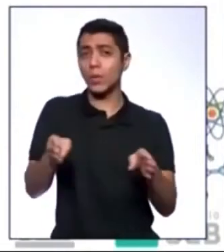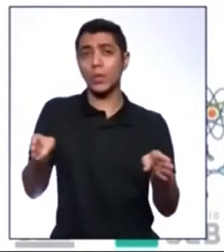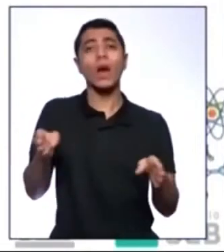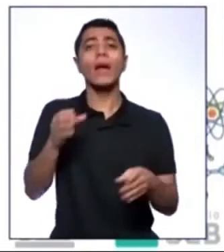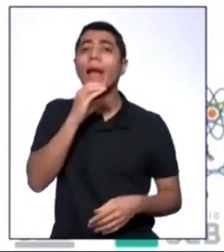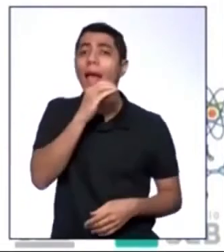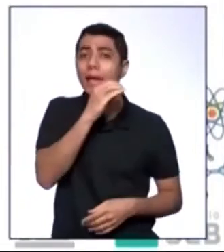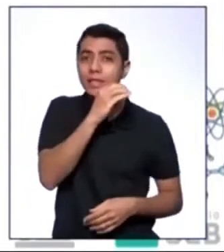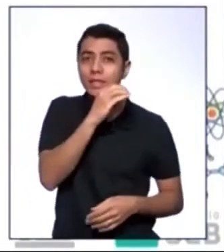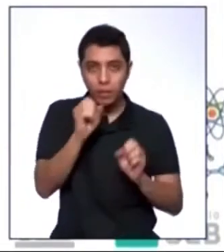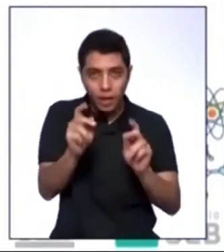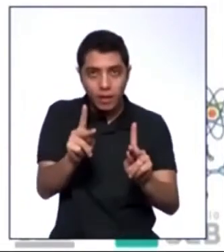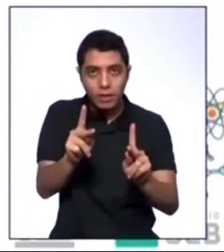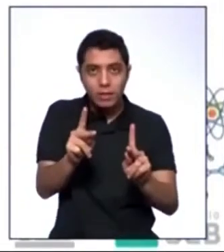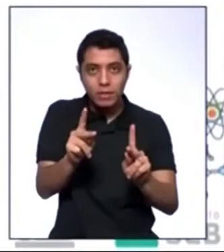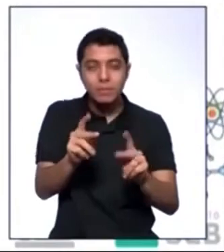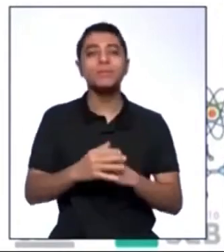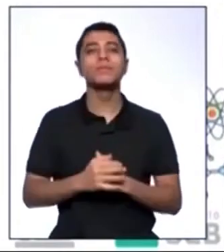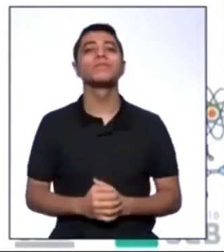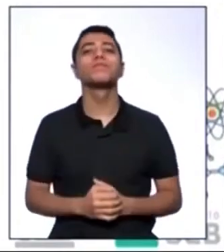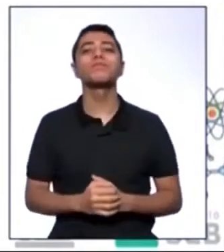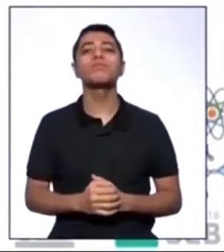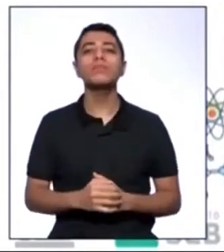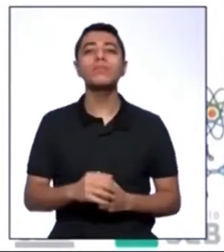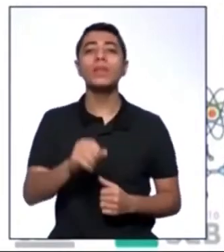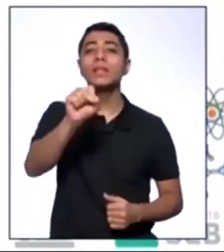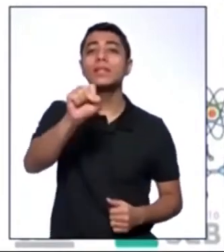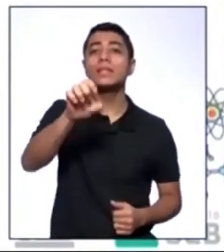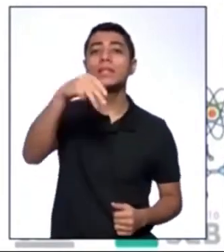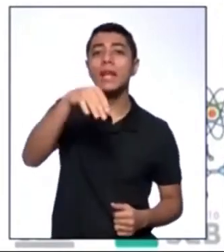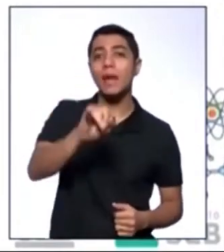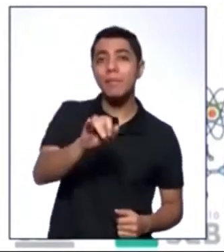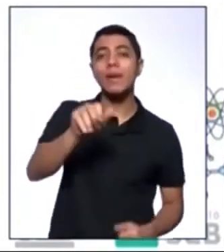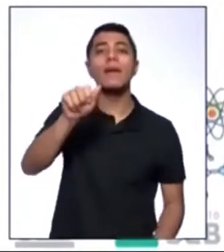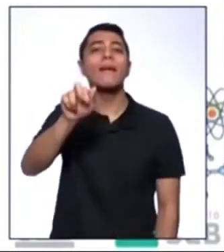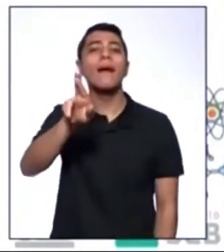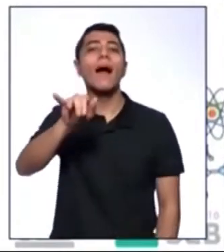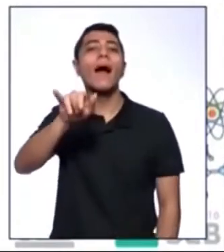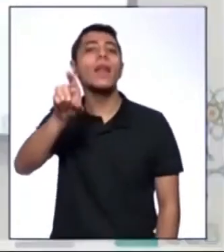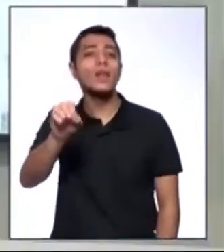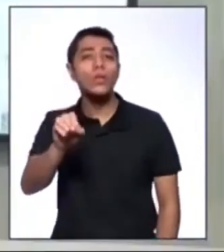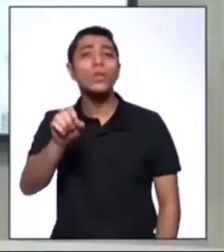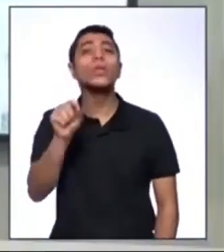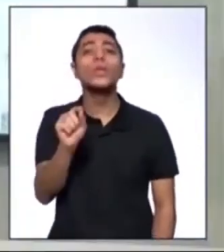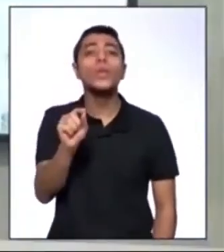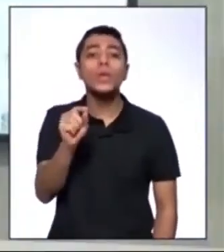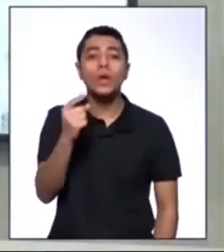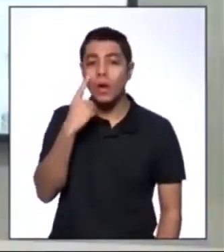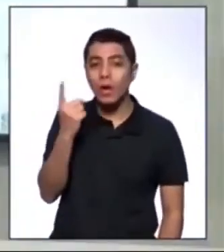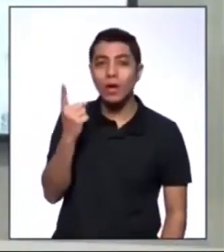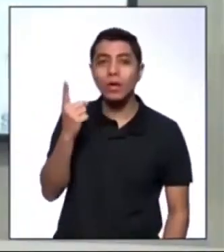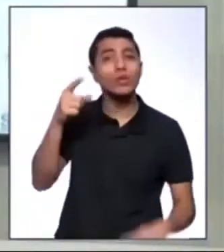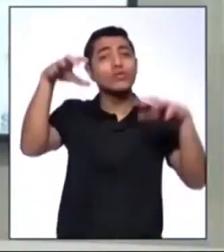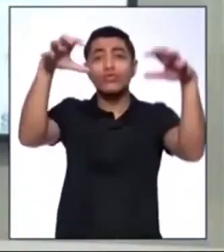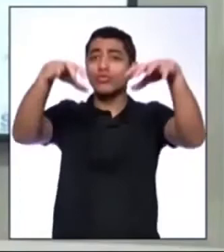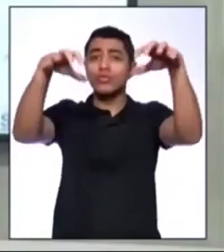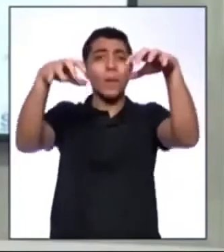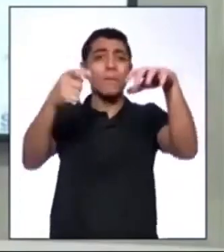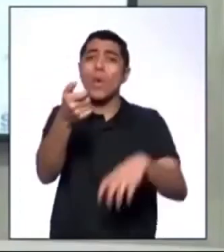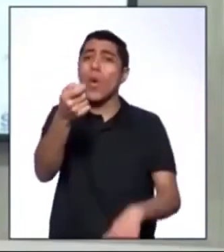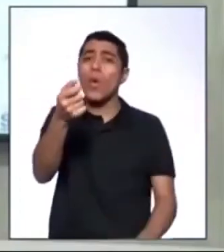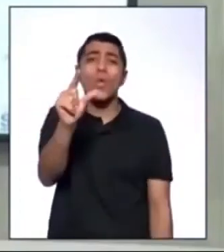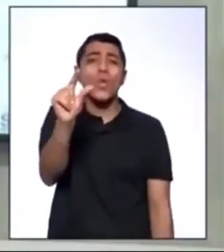amplitude térmica aqui. Clima tropical semiárido, eu olho a precipitação, está muito claro do ponto de vista da precipitação. Clima